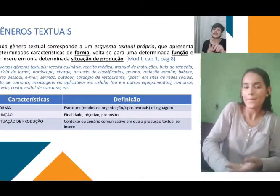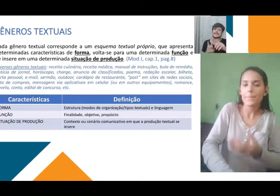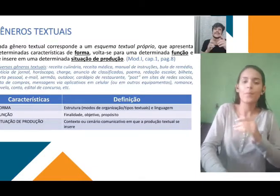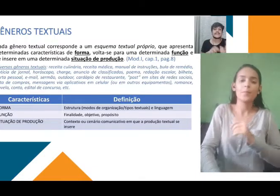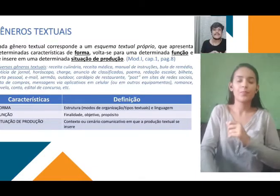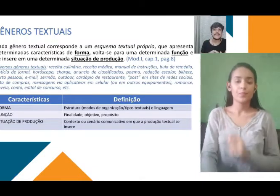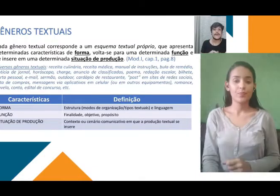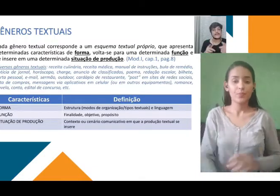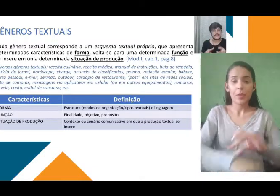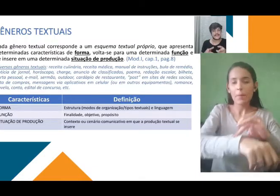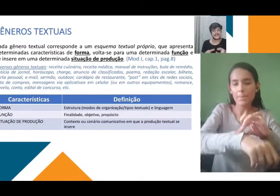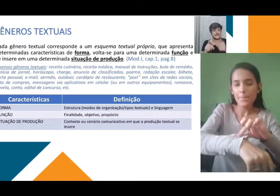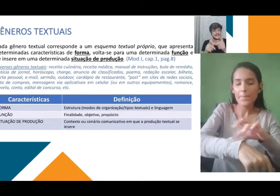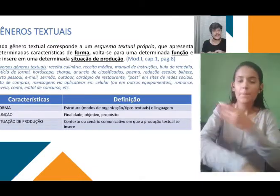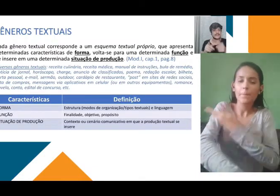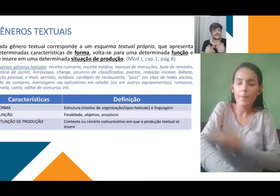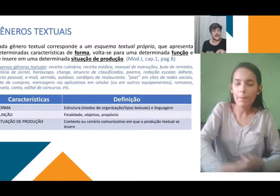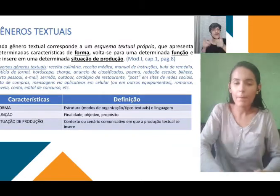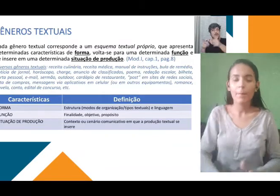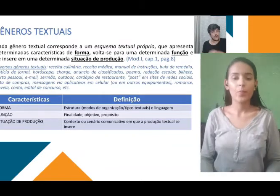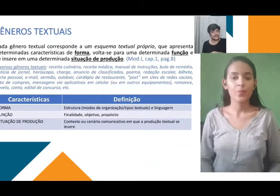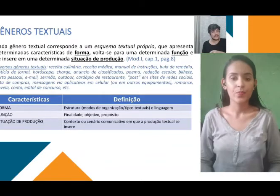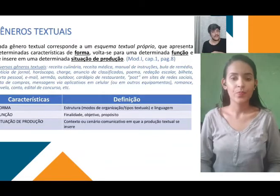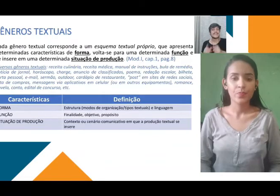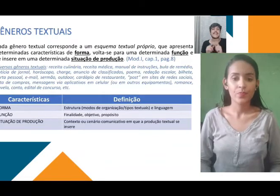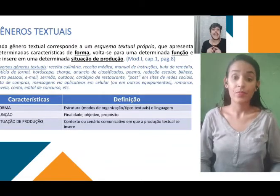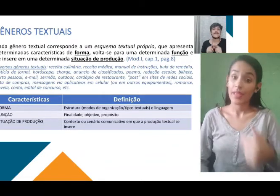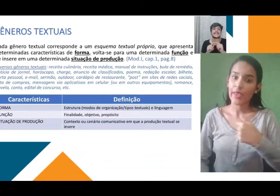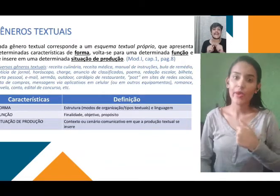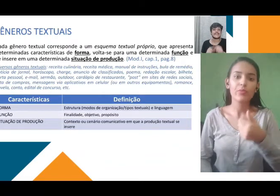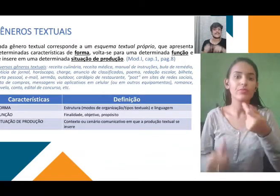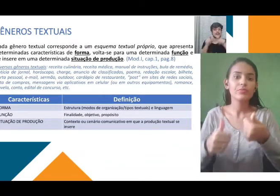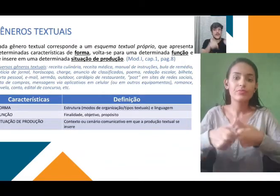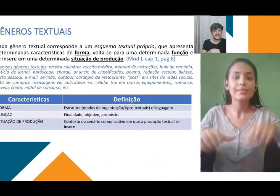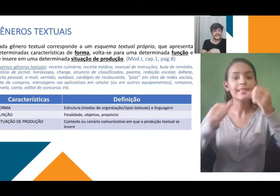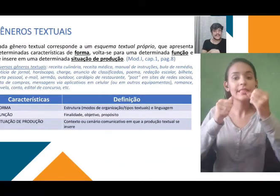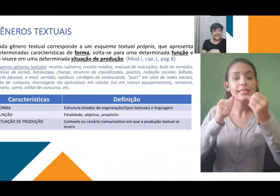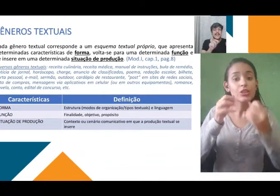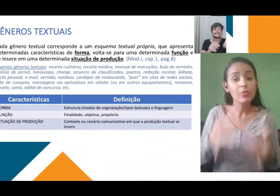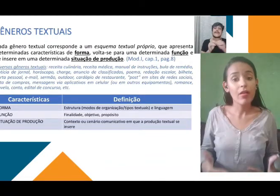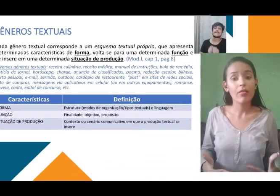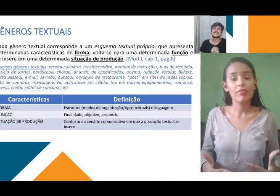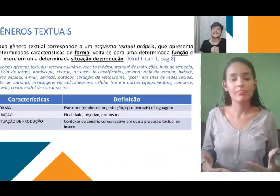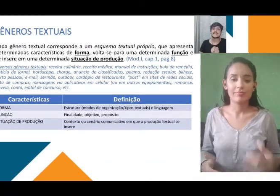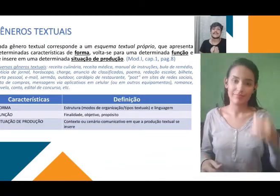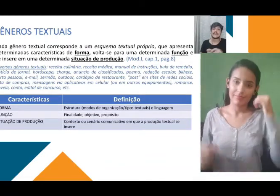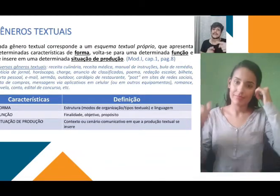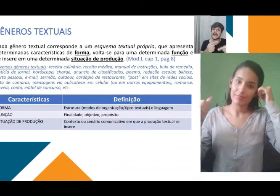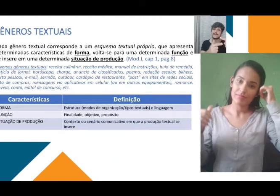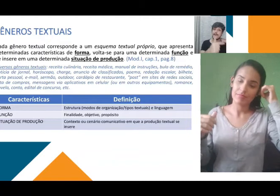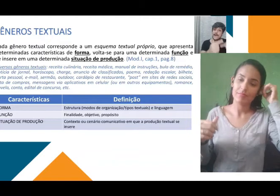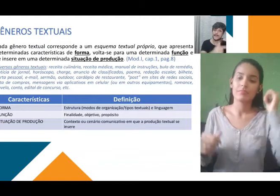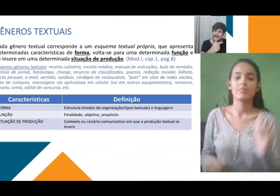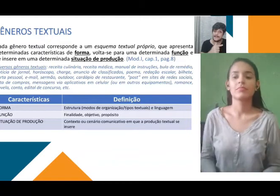aí eu estou descrevendo. Ou seja, no gênero textual conto, que é uma narrativa curta, eu tenho a presença, por exemplo,